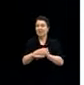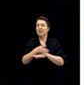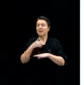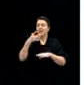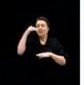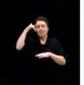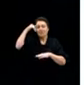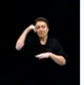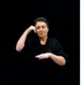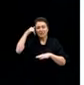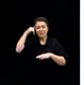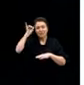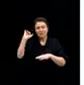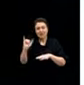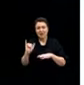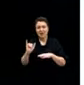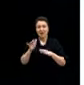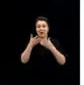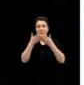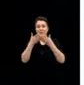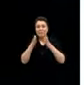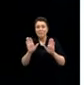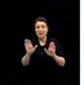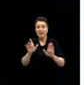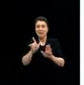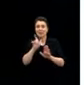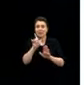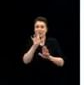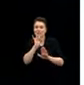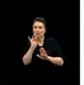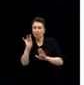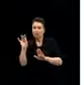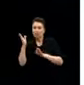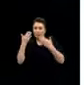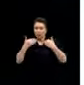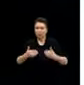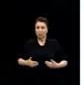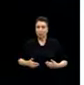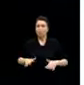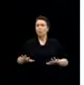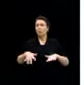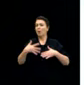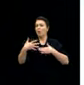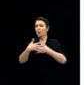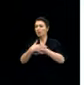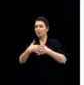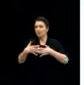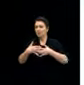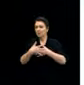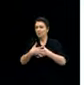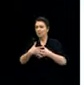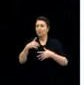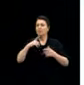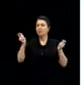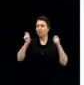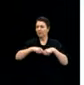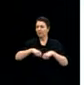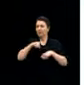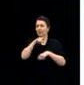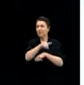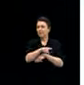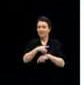perda de líquidos corporais. Qual é o tecido, então, que vai ter essa capacidade,